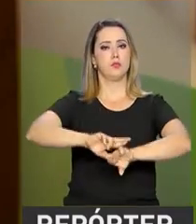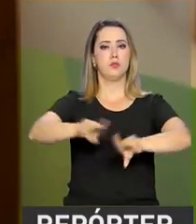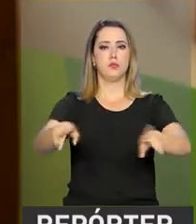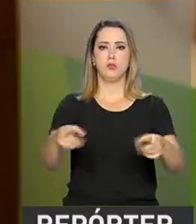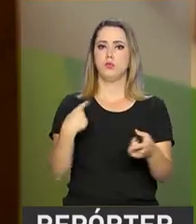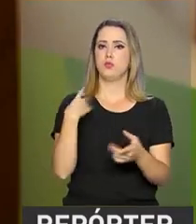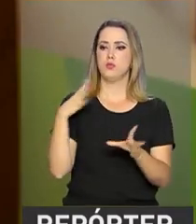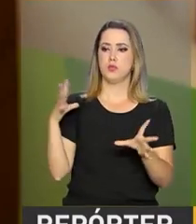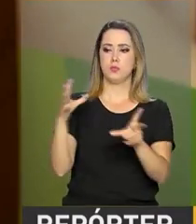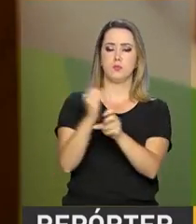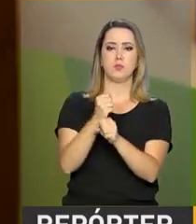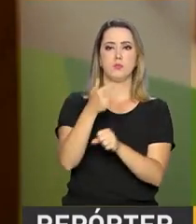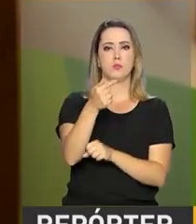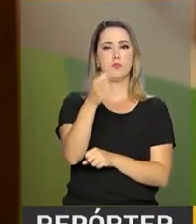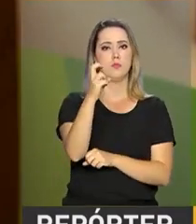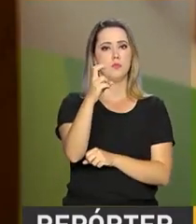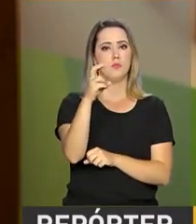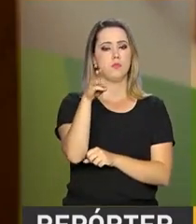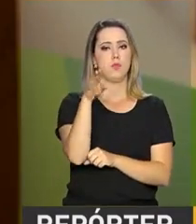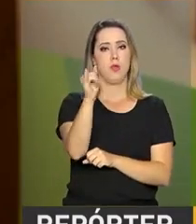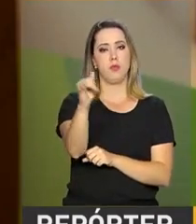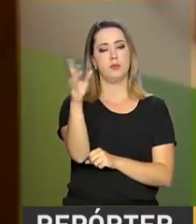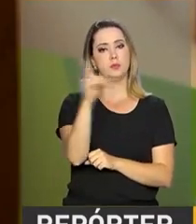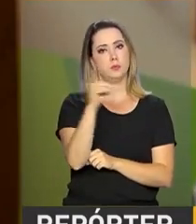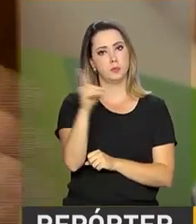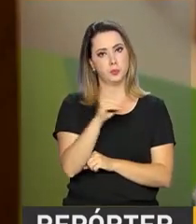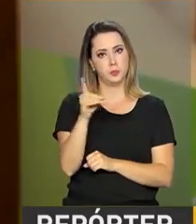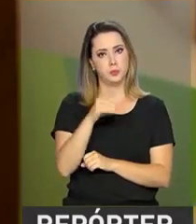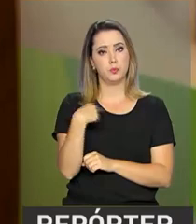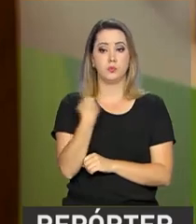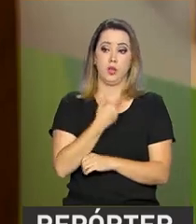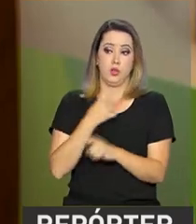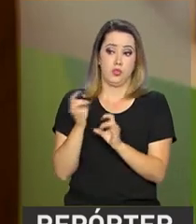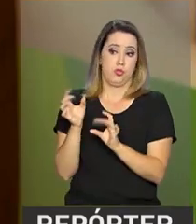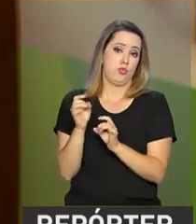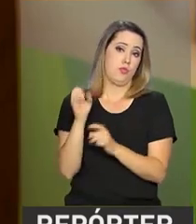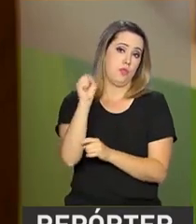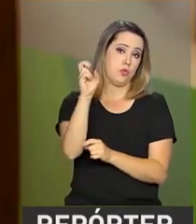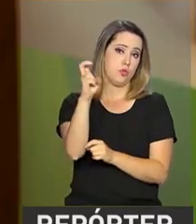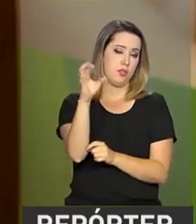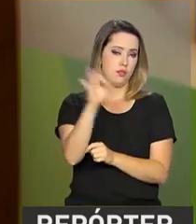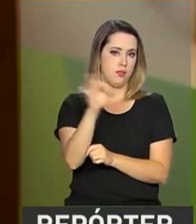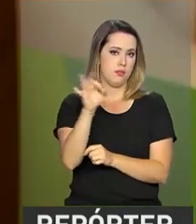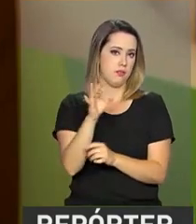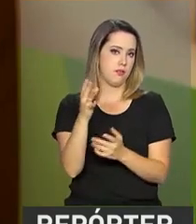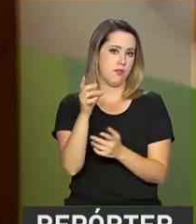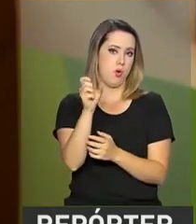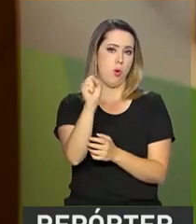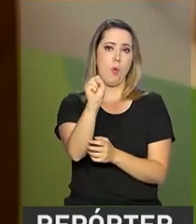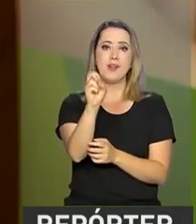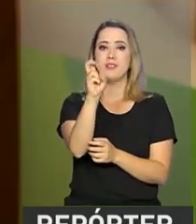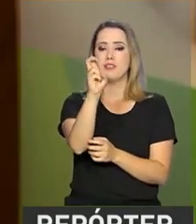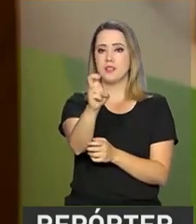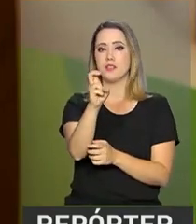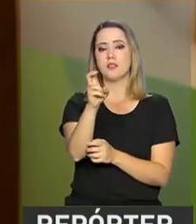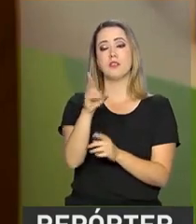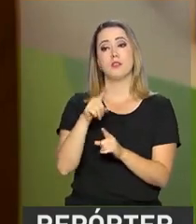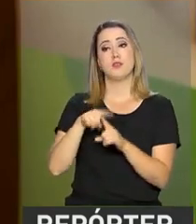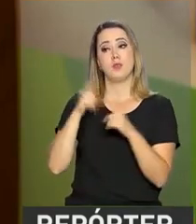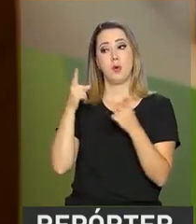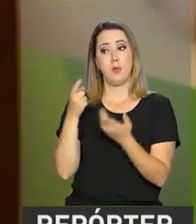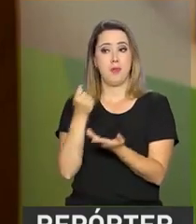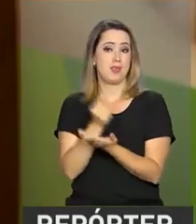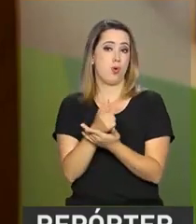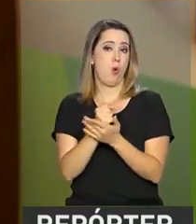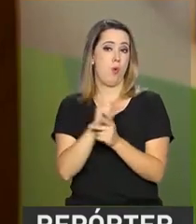saldo de quase 75 bilhões de dólares em exporta 85 e importa muito pouco na verdade